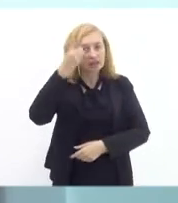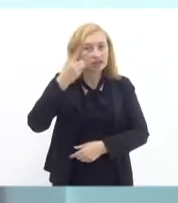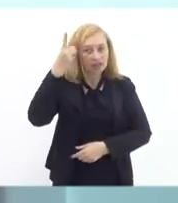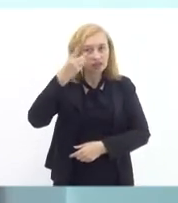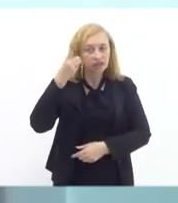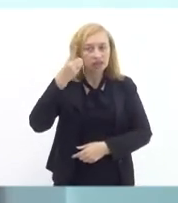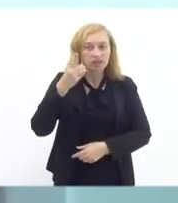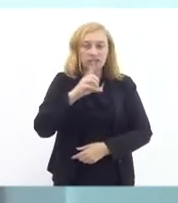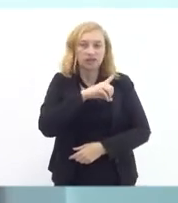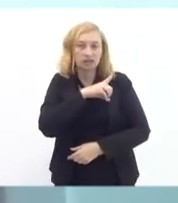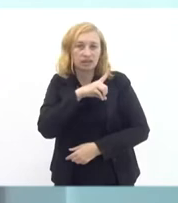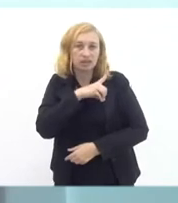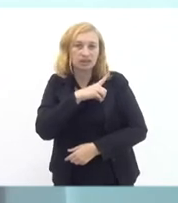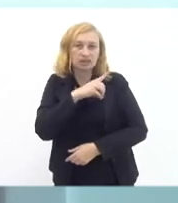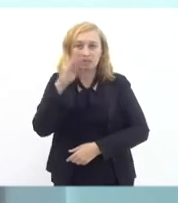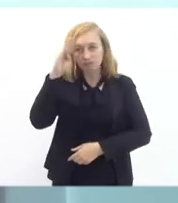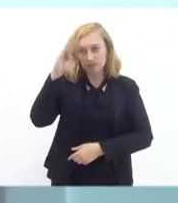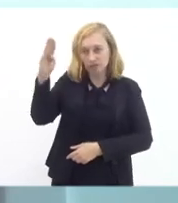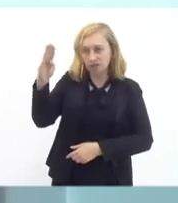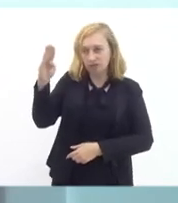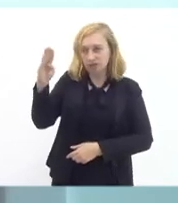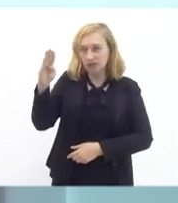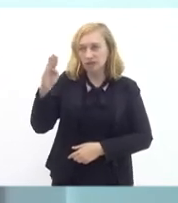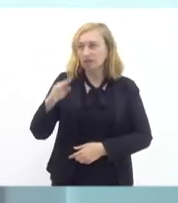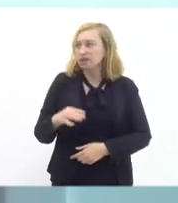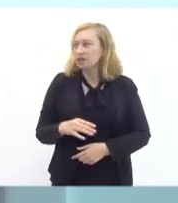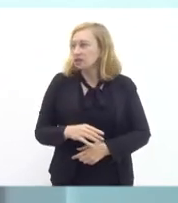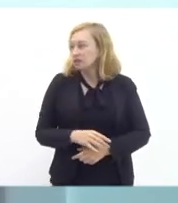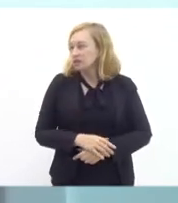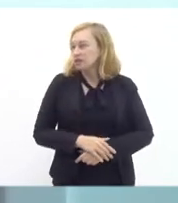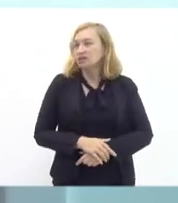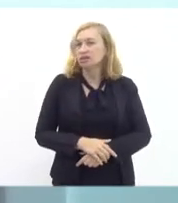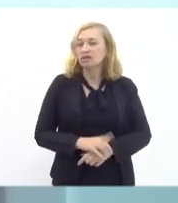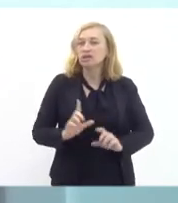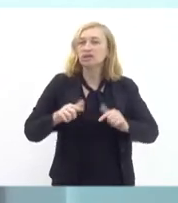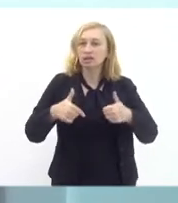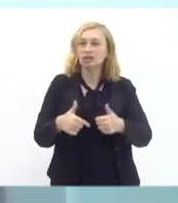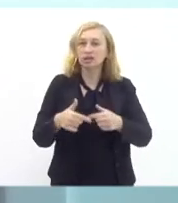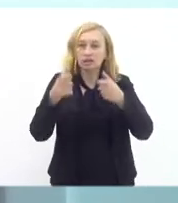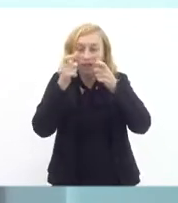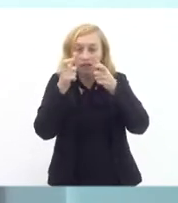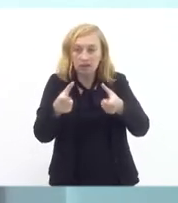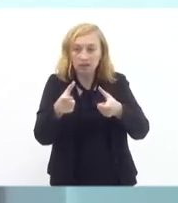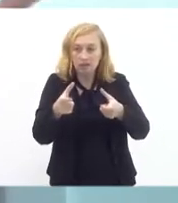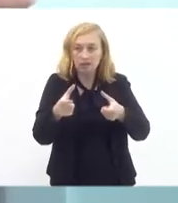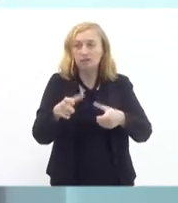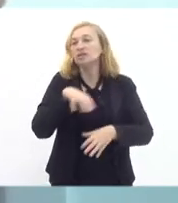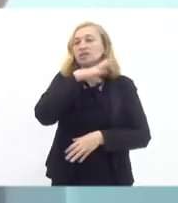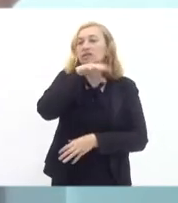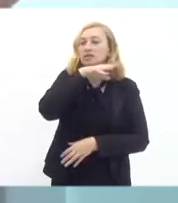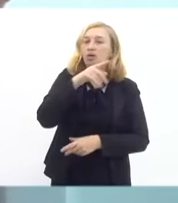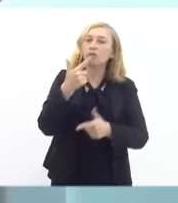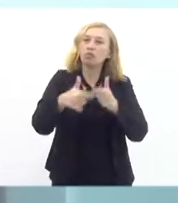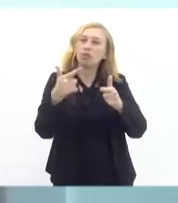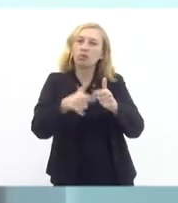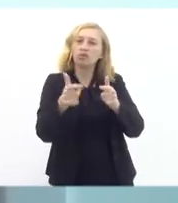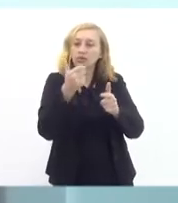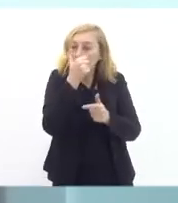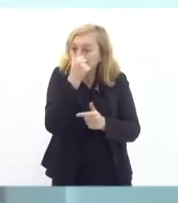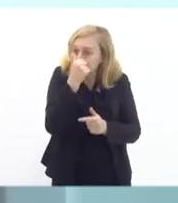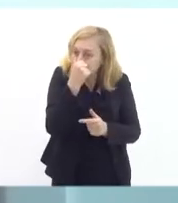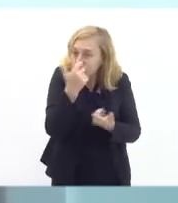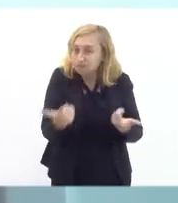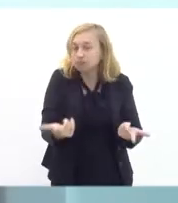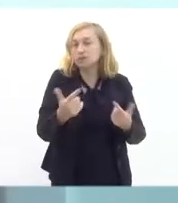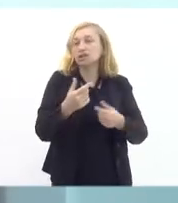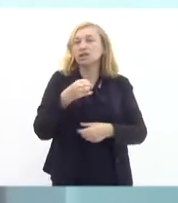ela é primordial. Você tem uma delegacia que atue e dê atenção à causa animal. Mas o problema é que está tudo sobrecarregado. Se o